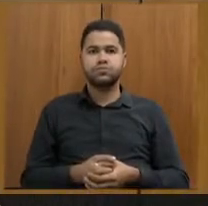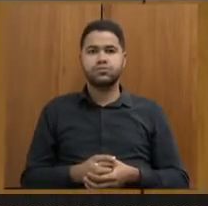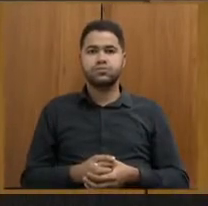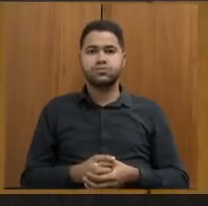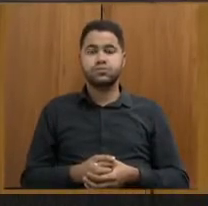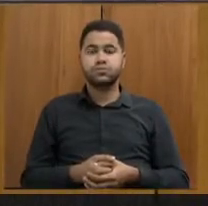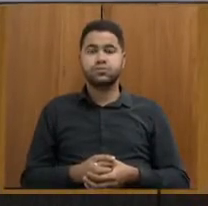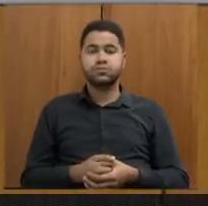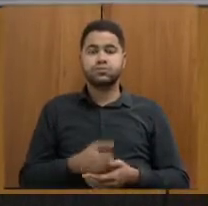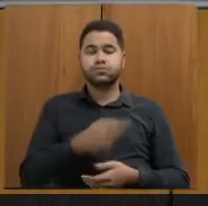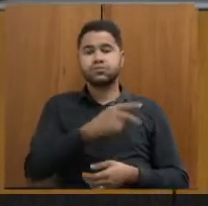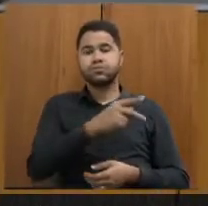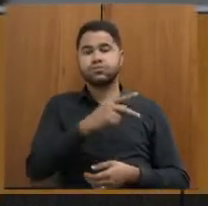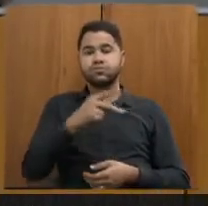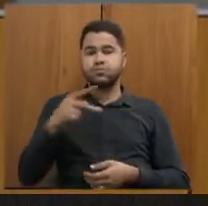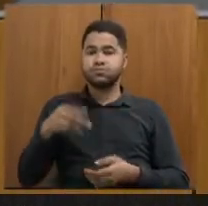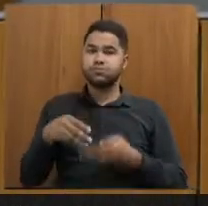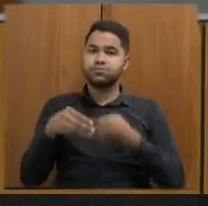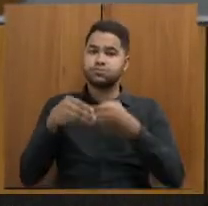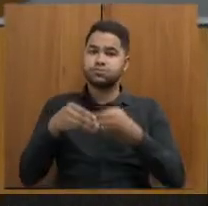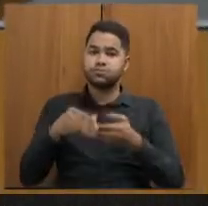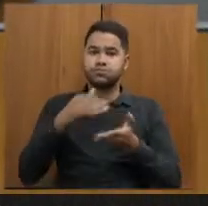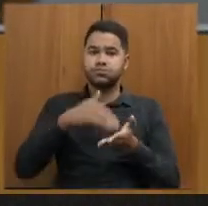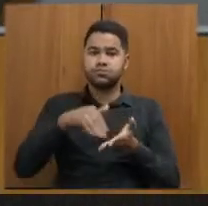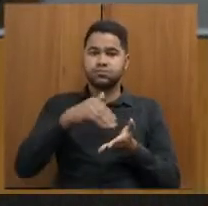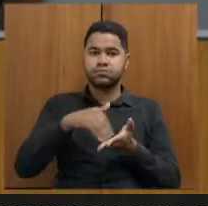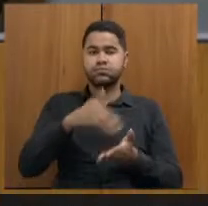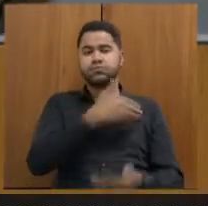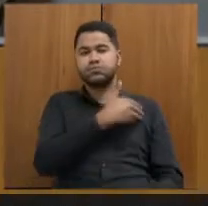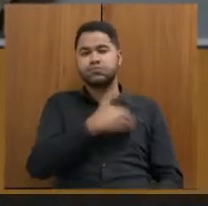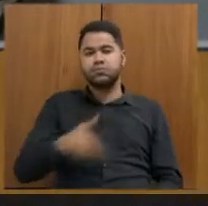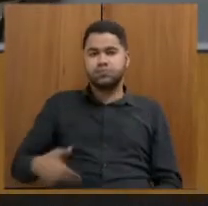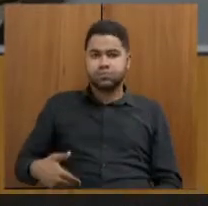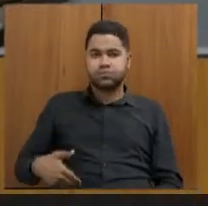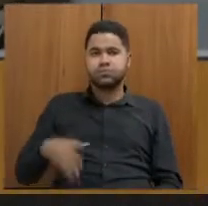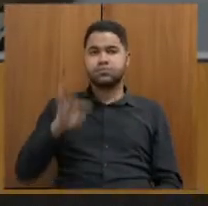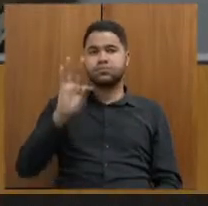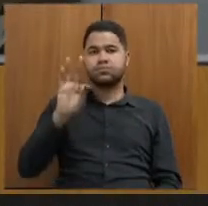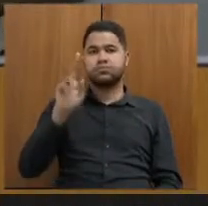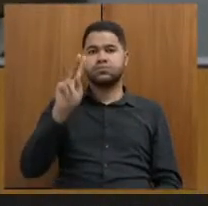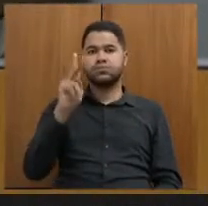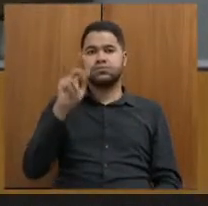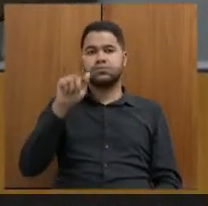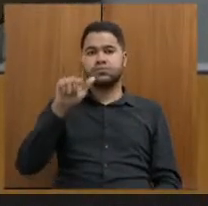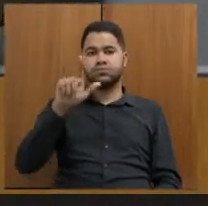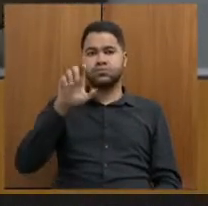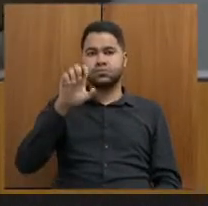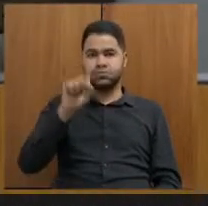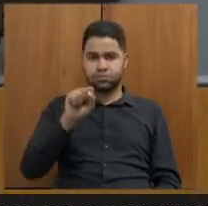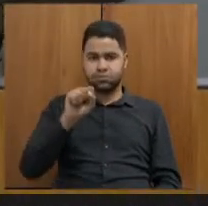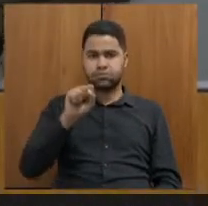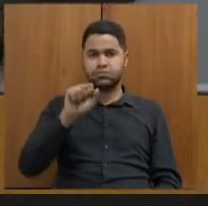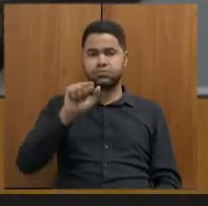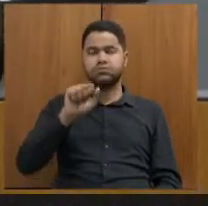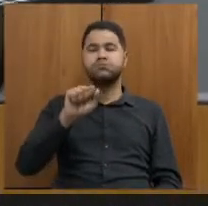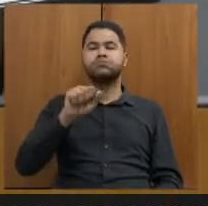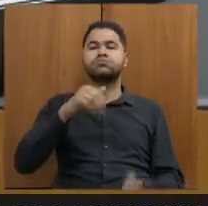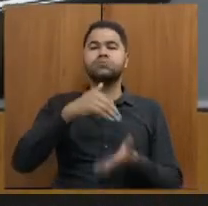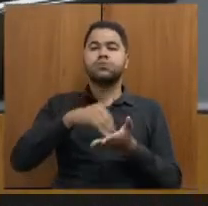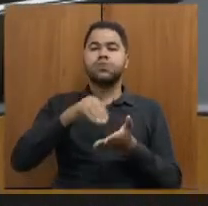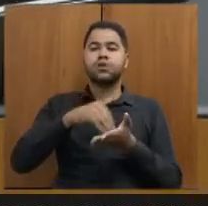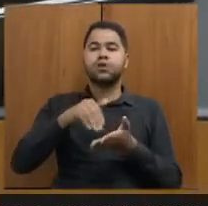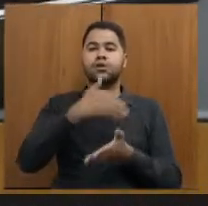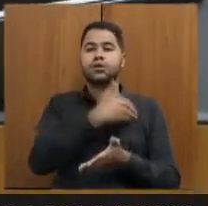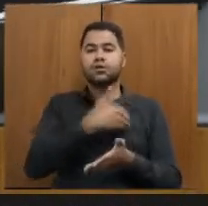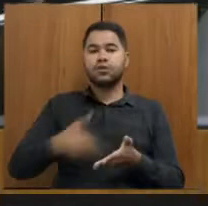e a presidência cumprimenta o secretário de estado Thales Almeida Pereira Fernandes secretário de